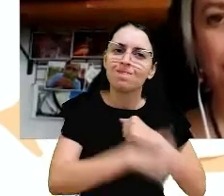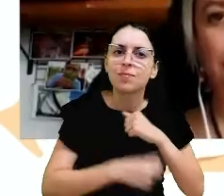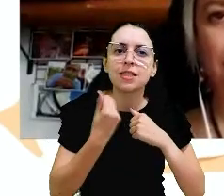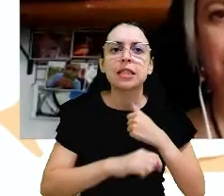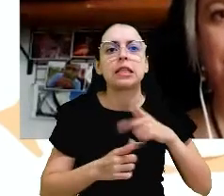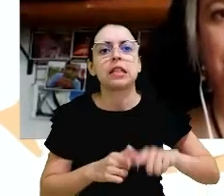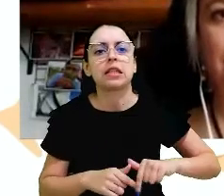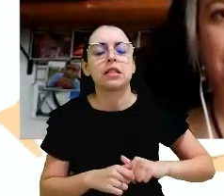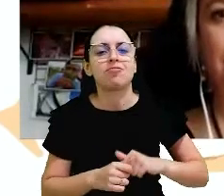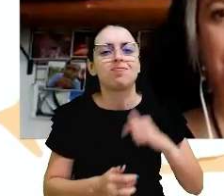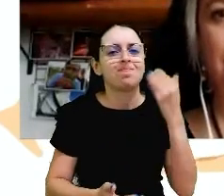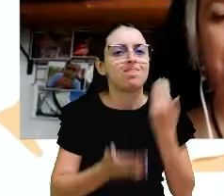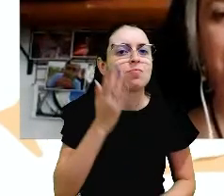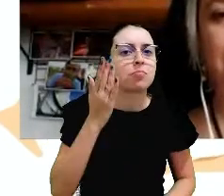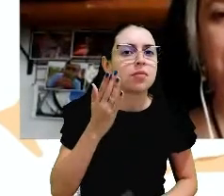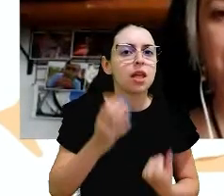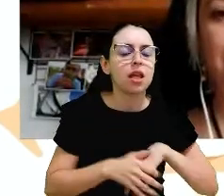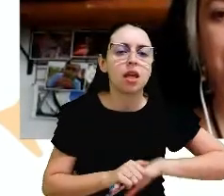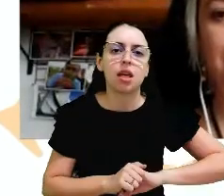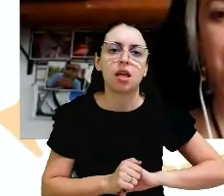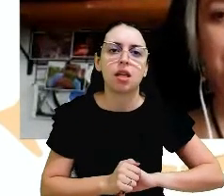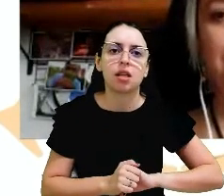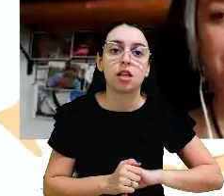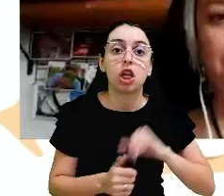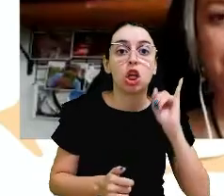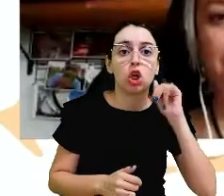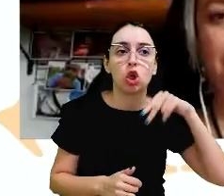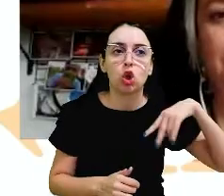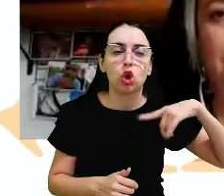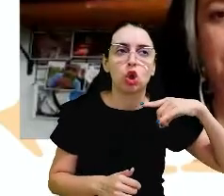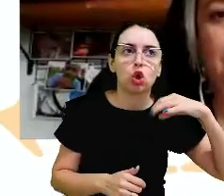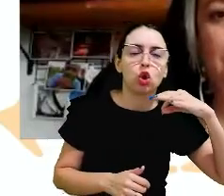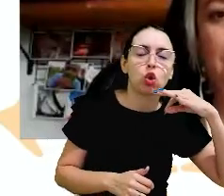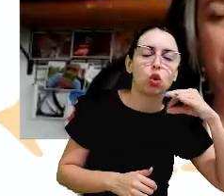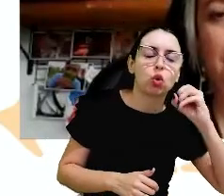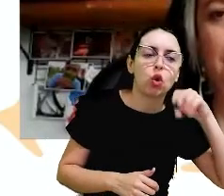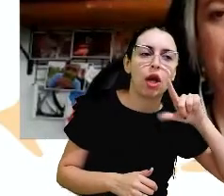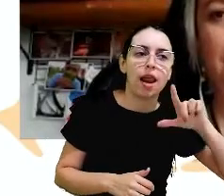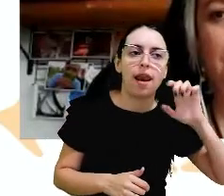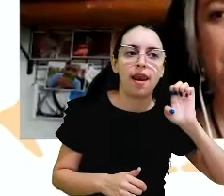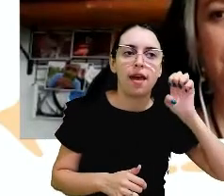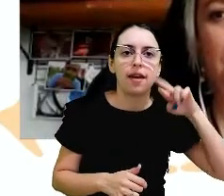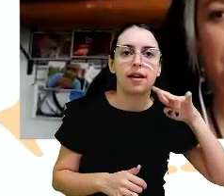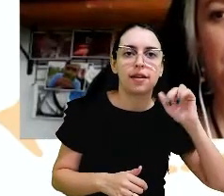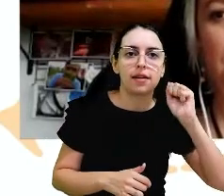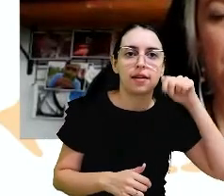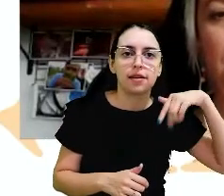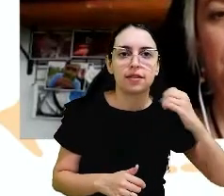a mais negligência, a mais intolerância. No documentário, nós